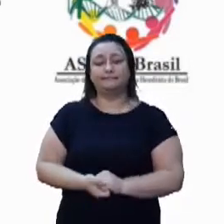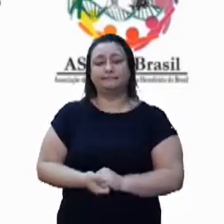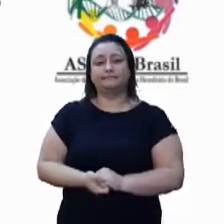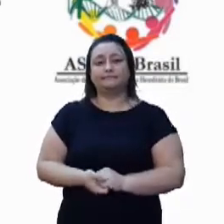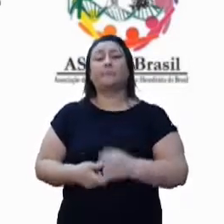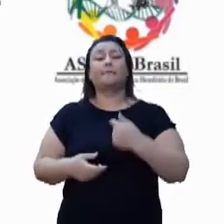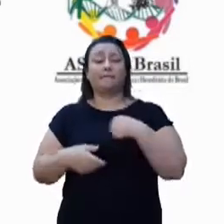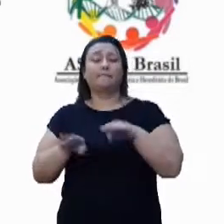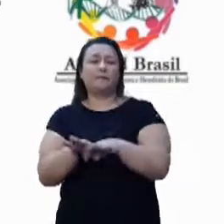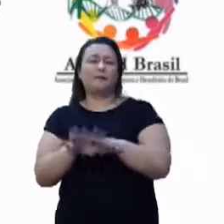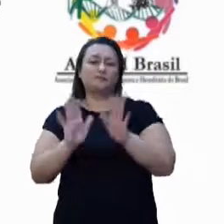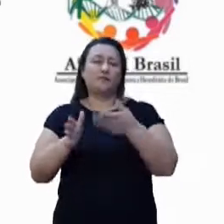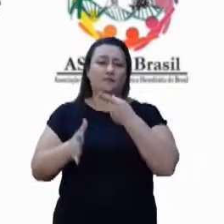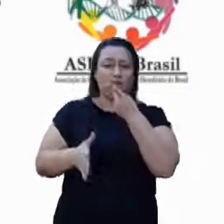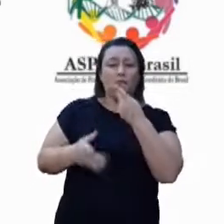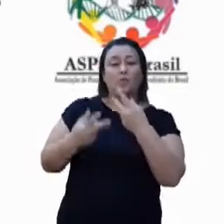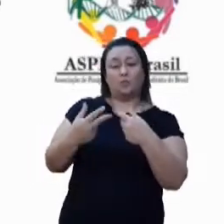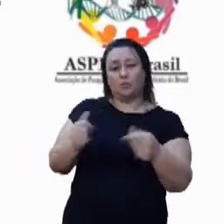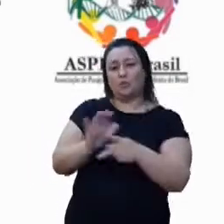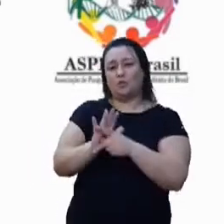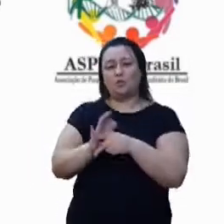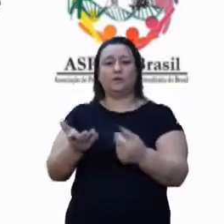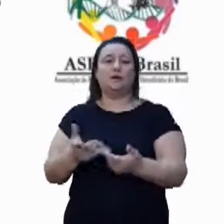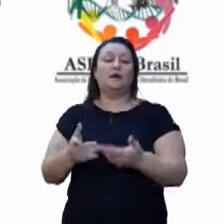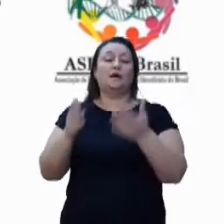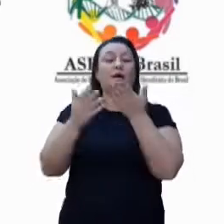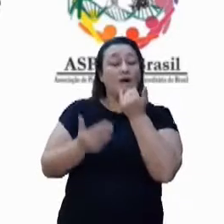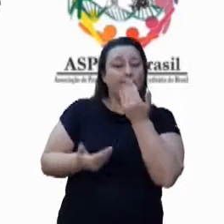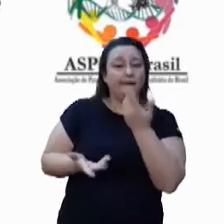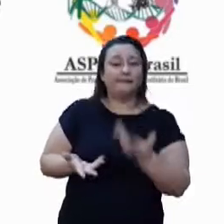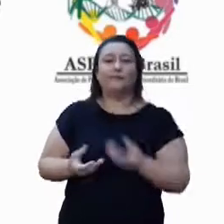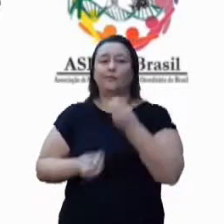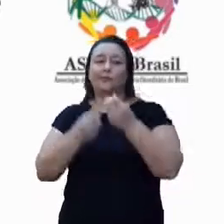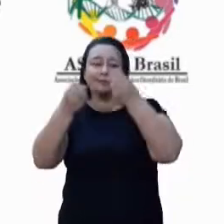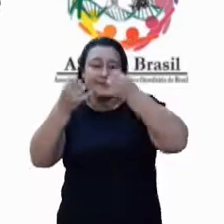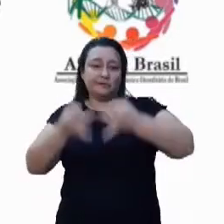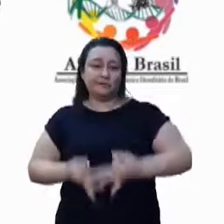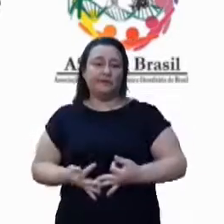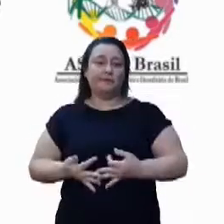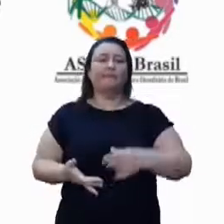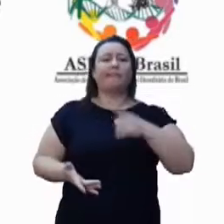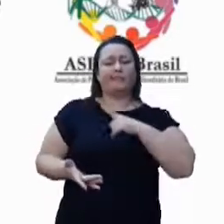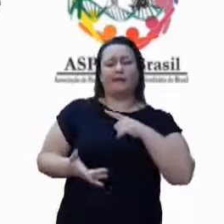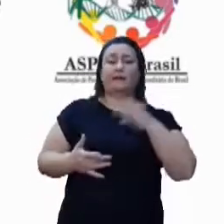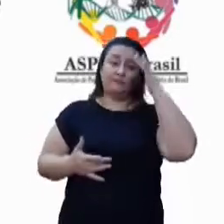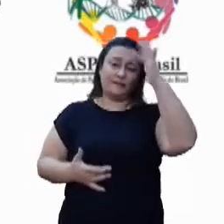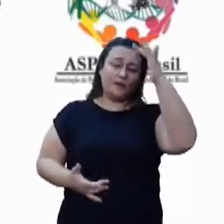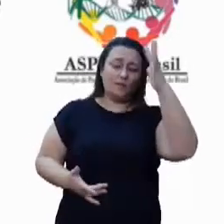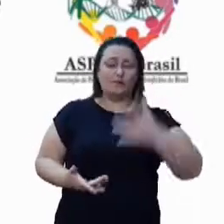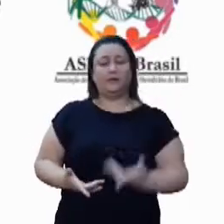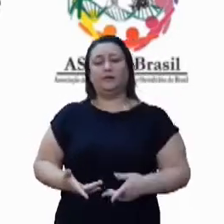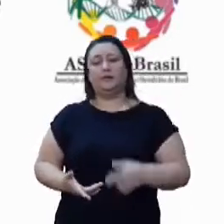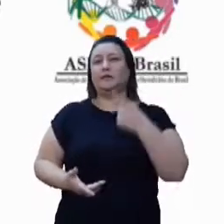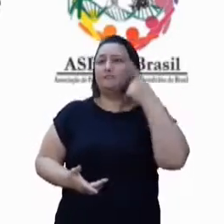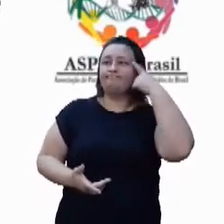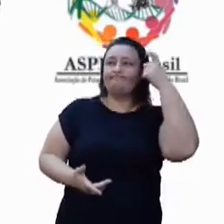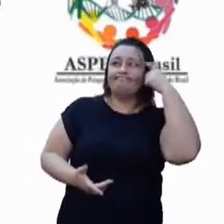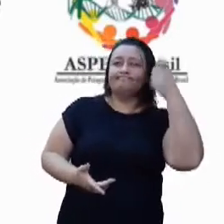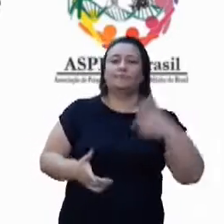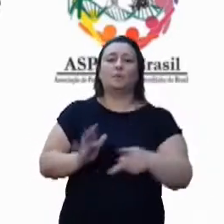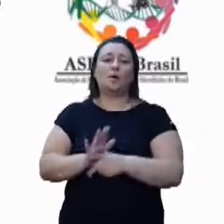a gente abordou um pouquinho na apresentação, né? Como eu falei, existe teoricamente uma ideia de